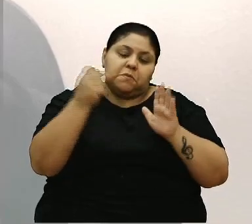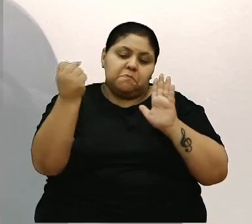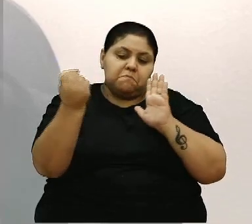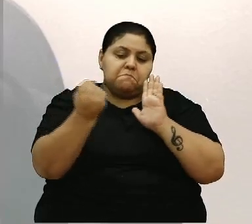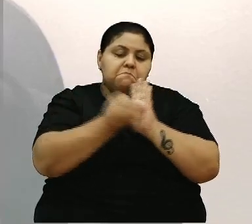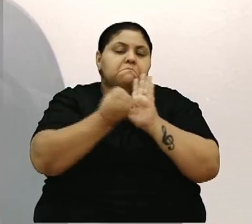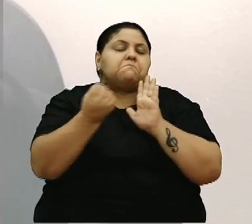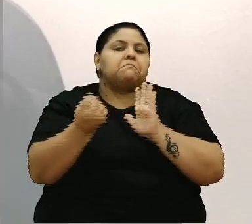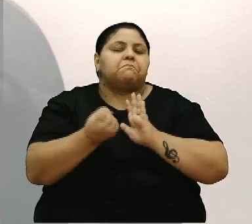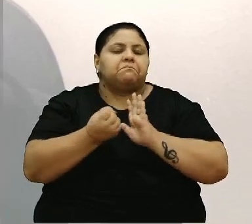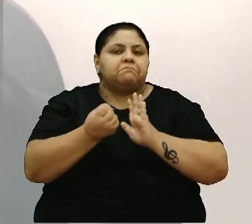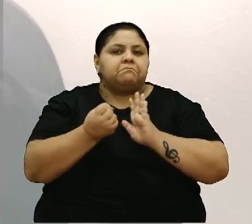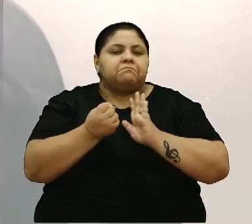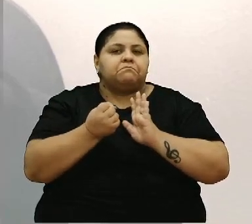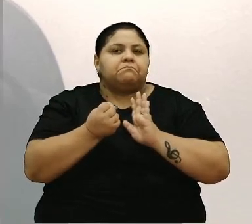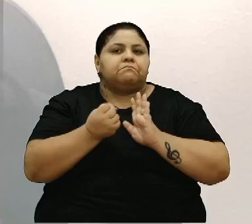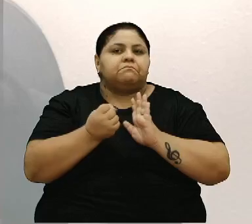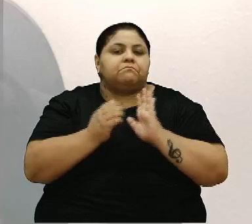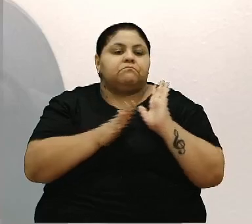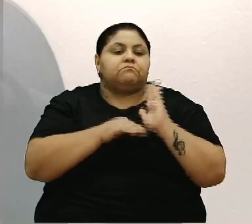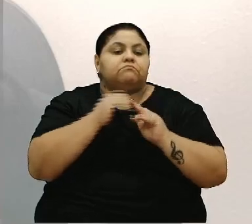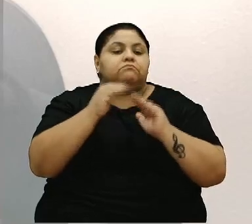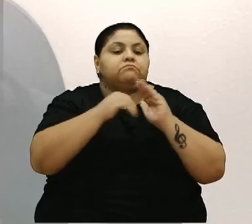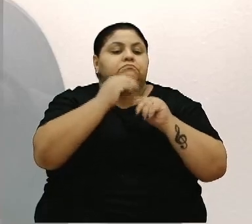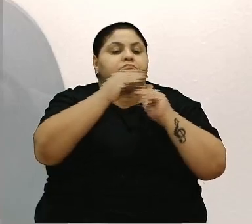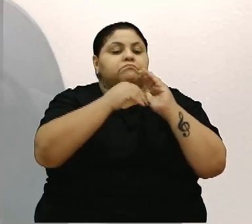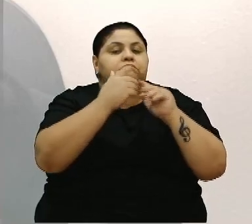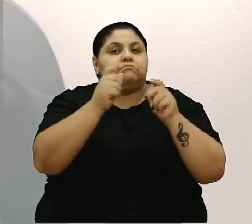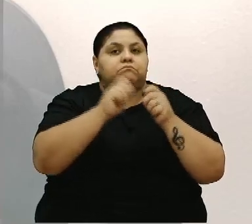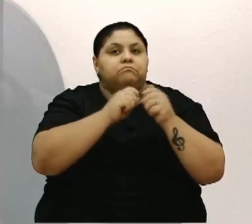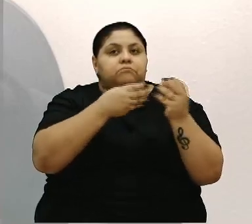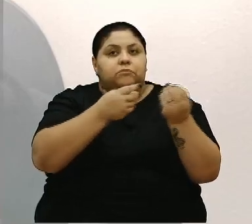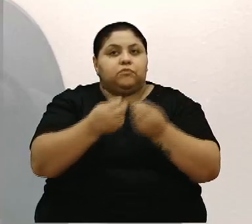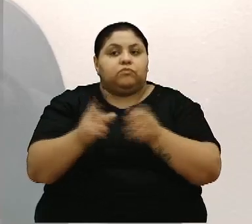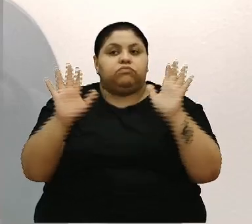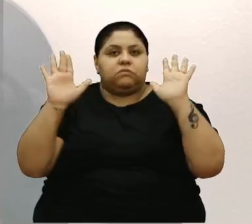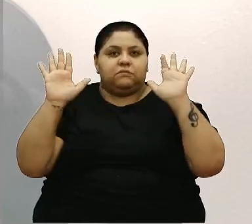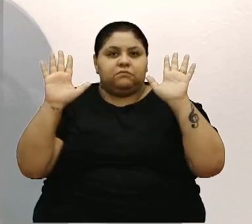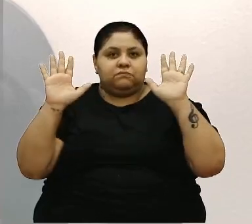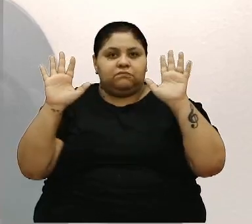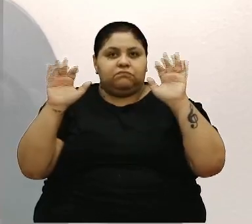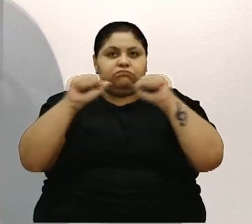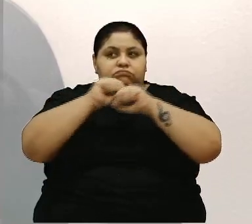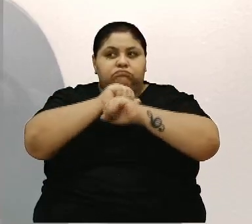emblematicamente, uma construção feita por muitas mãos e que vai ter uma